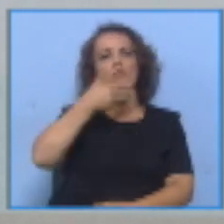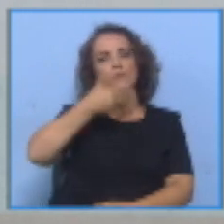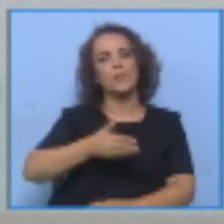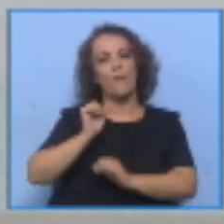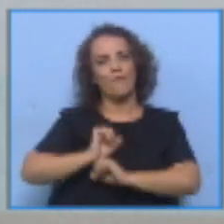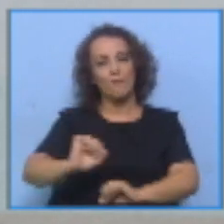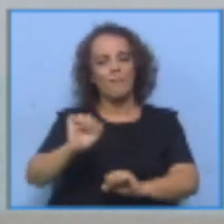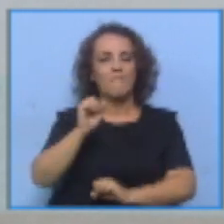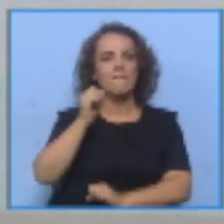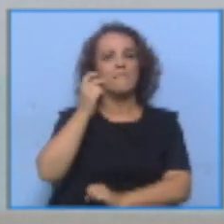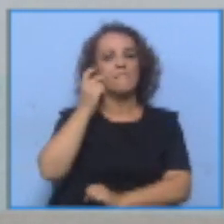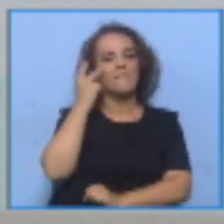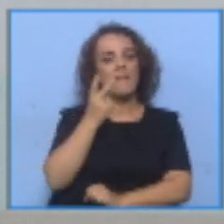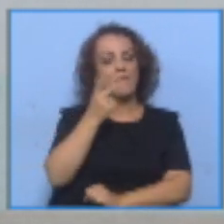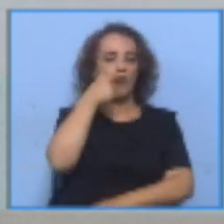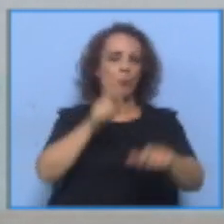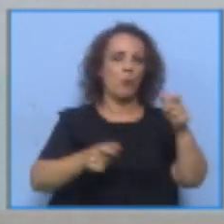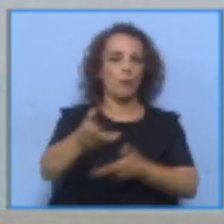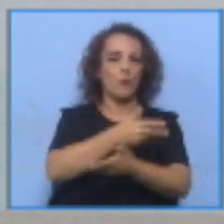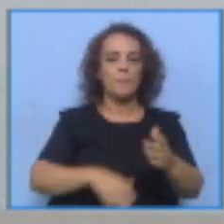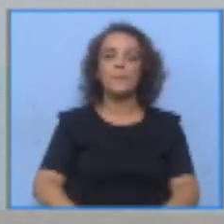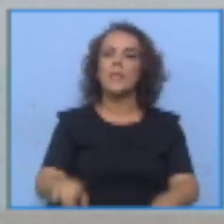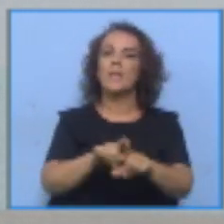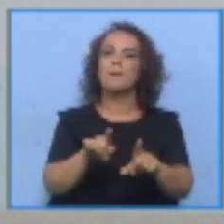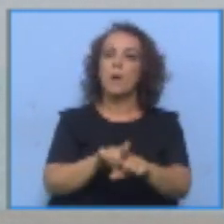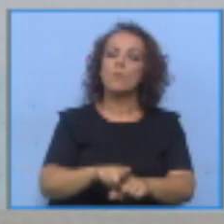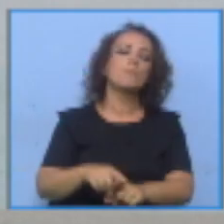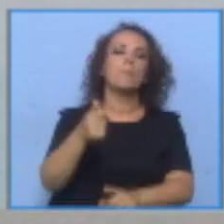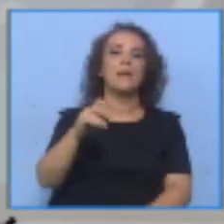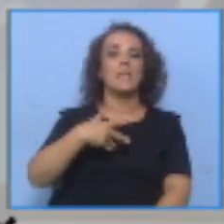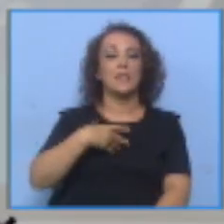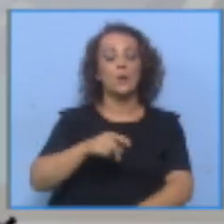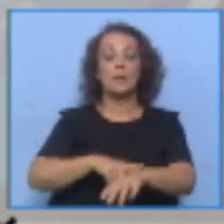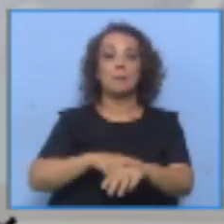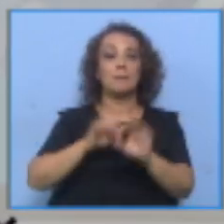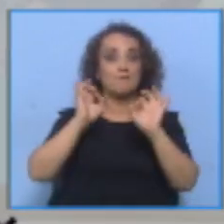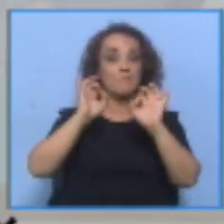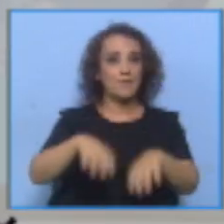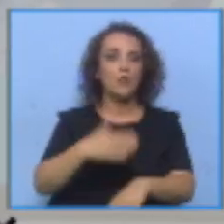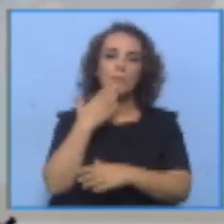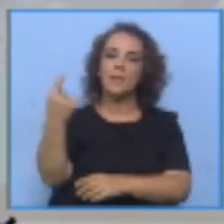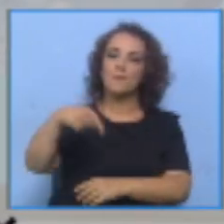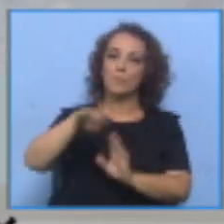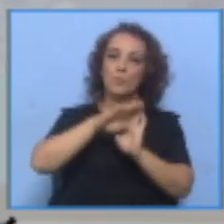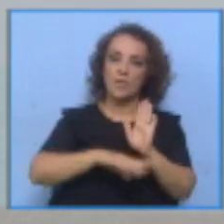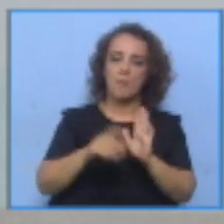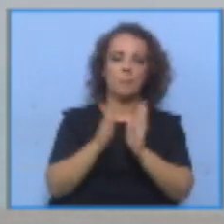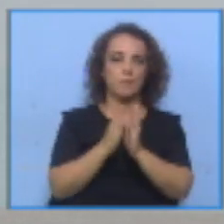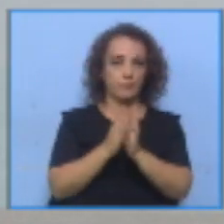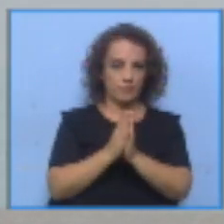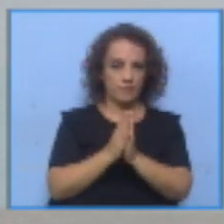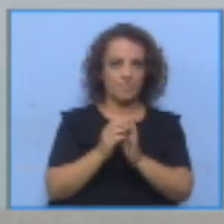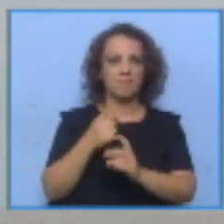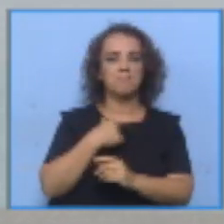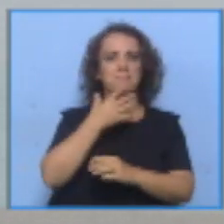sua vivência com esses povos. Irmão Bernardino, nosso tempo chegou ao fim. Agradeço ter estado aqui no programa Eclésia. Por certo que ao longo